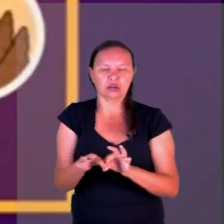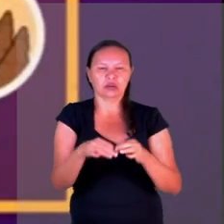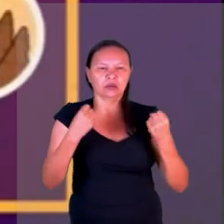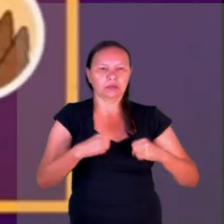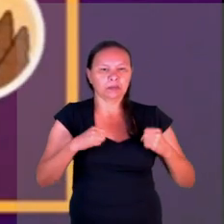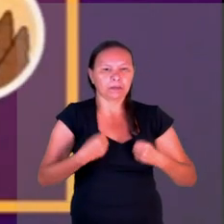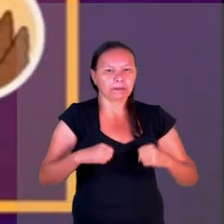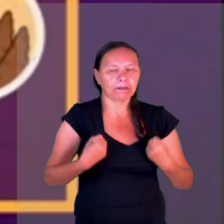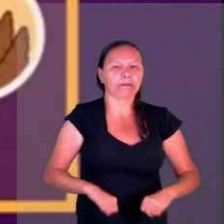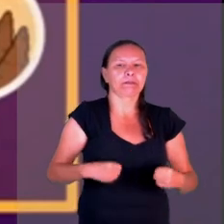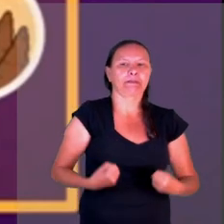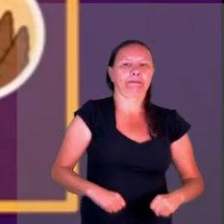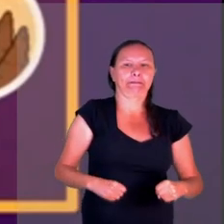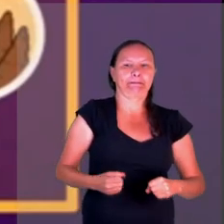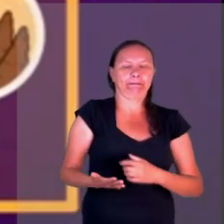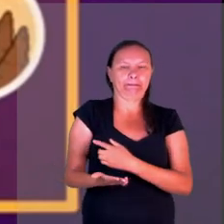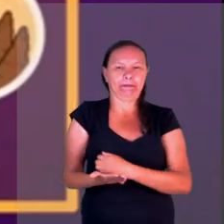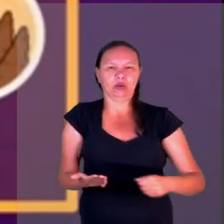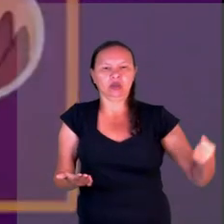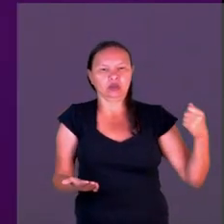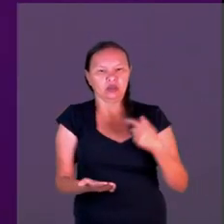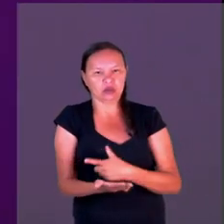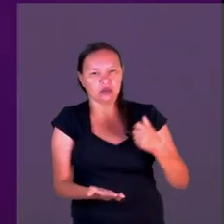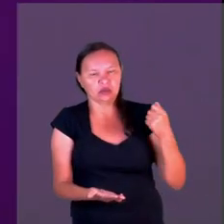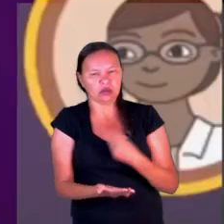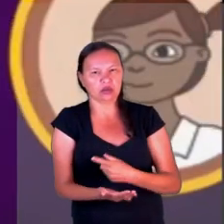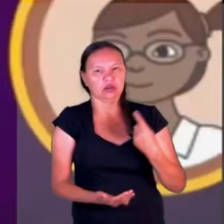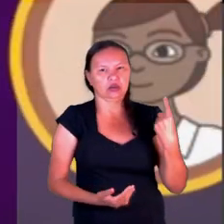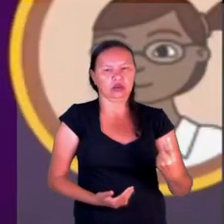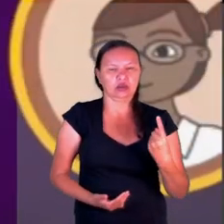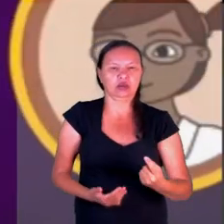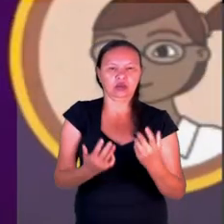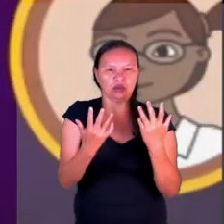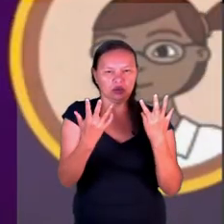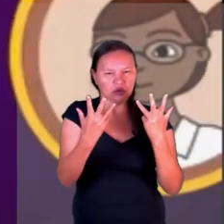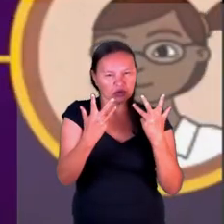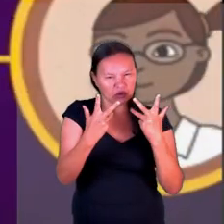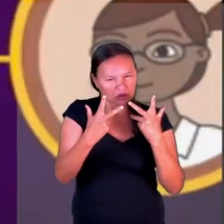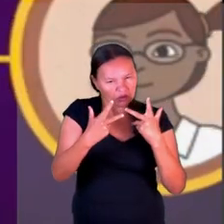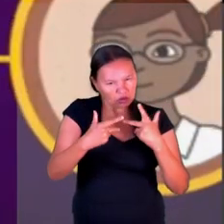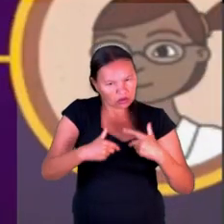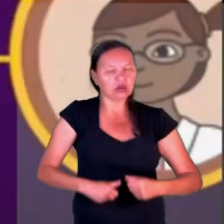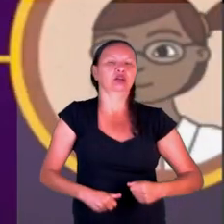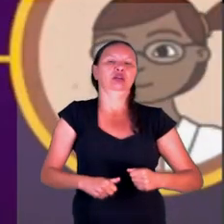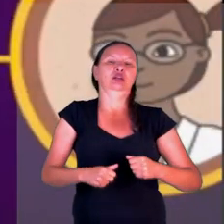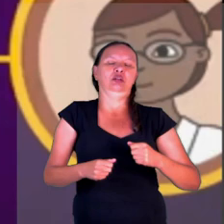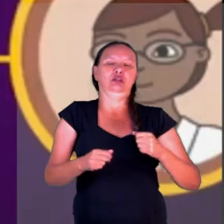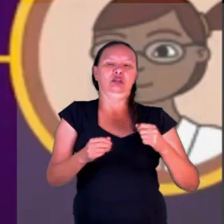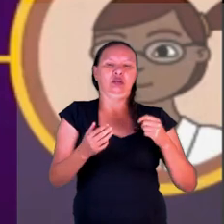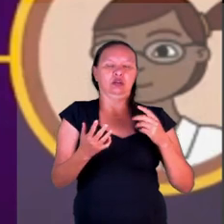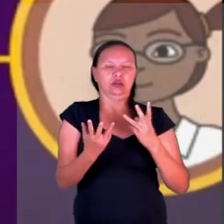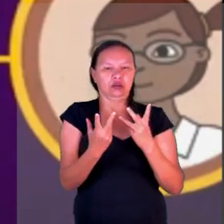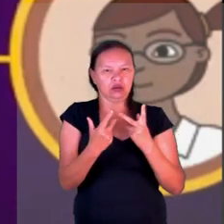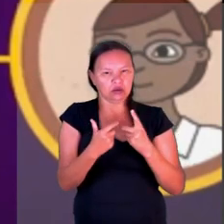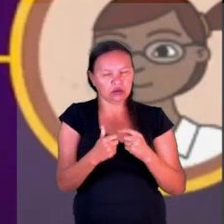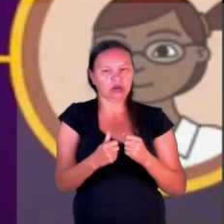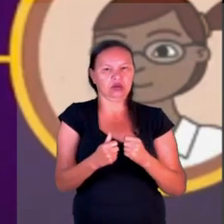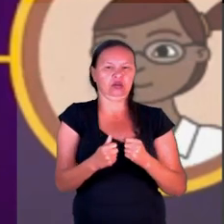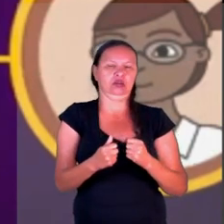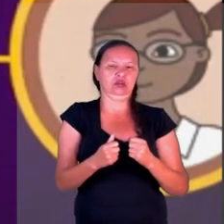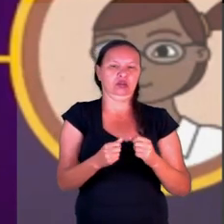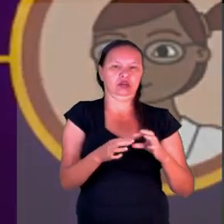elaborar o projeto de venda que detal as informações sobre os produtos quantidades e cronograma